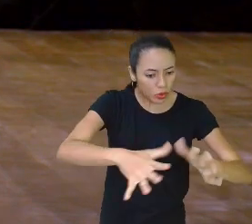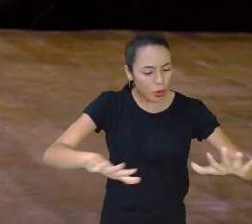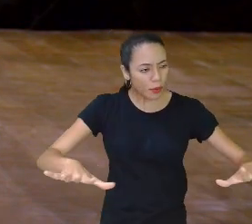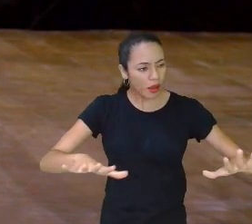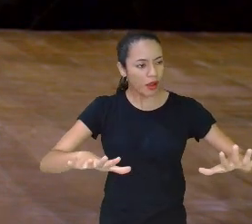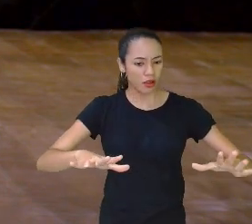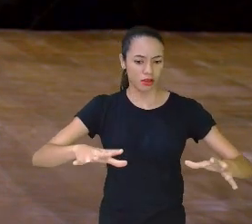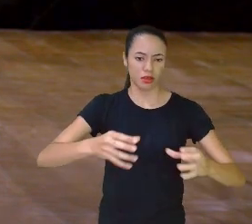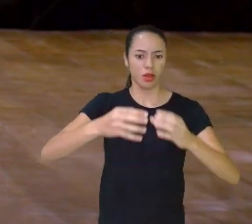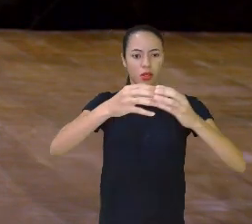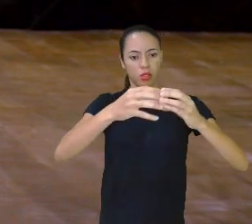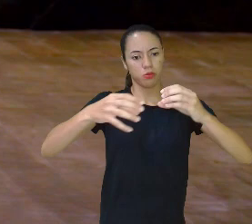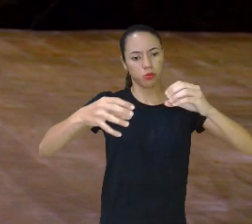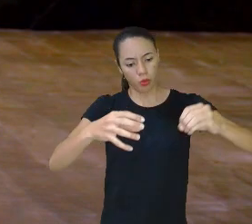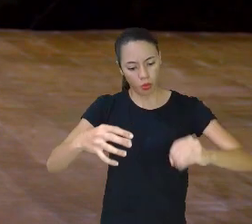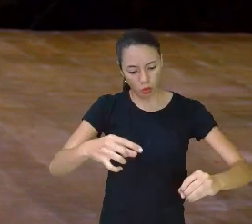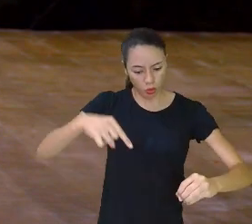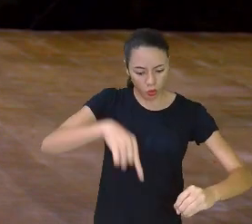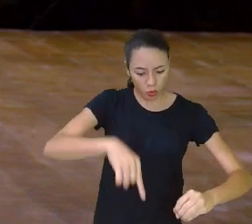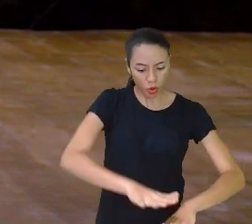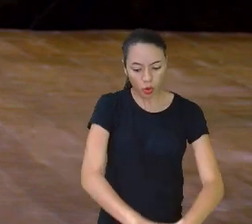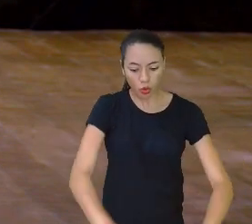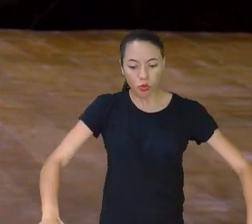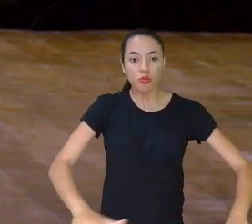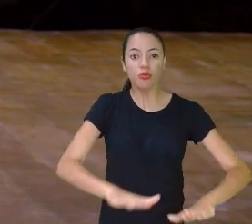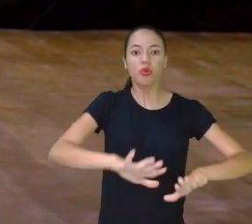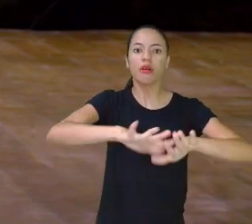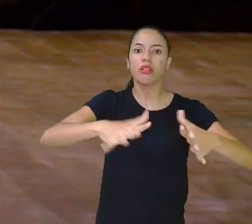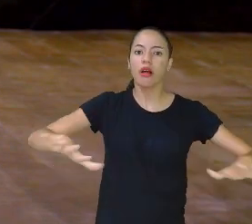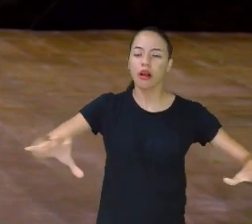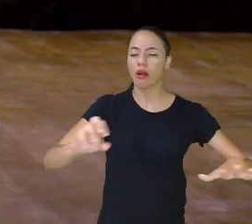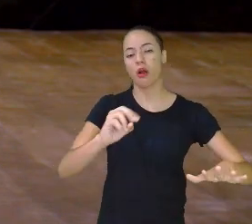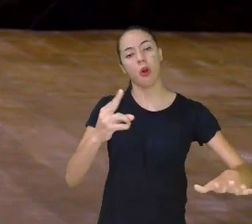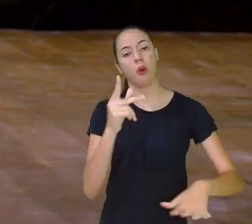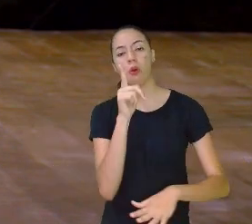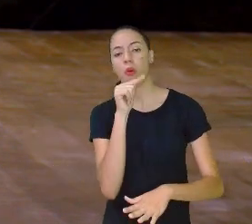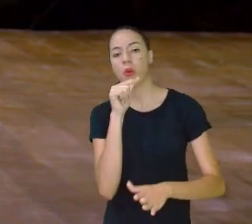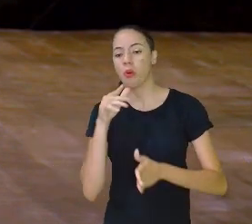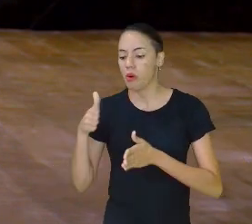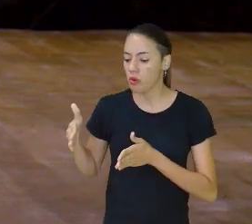No fundo das águas, ou de um rio.